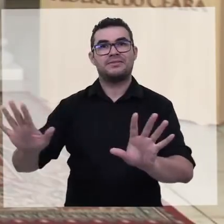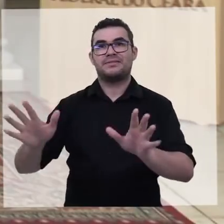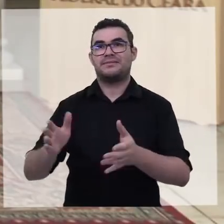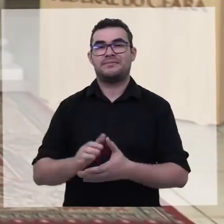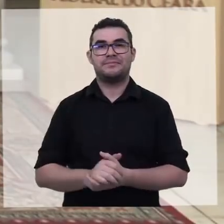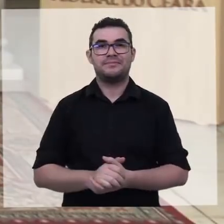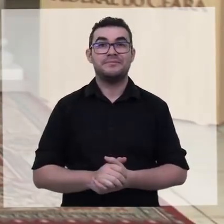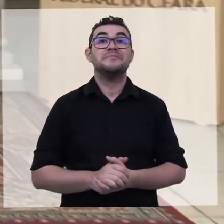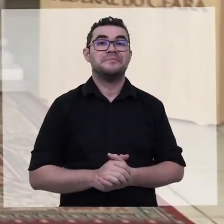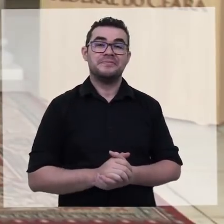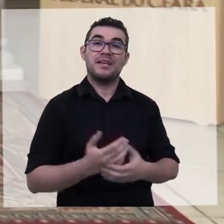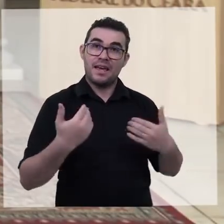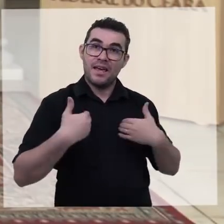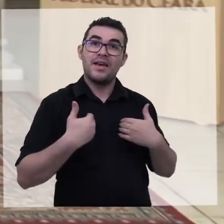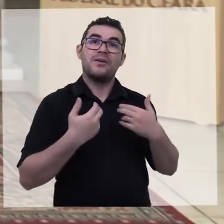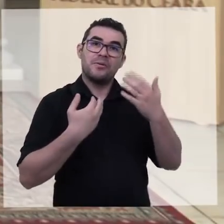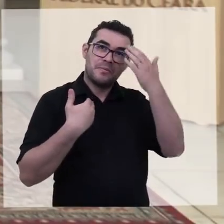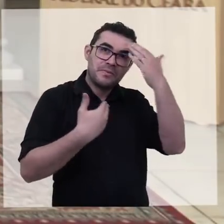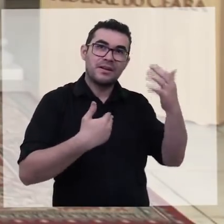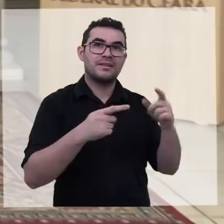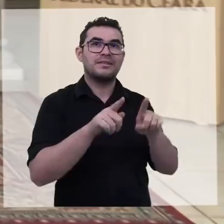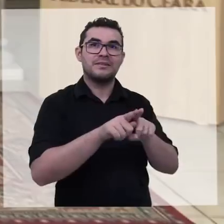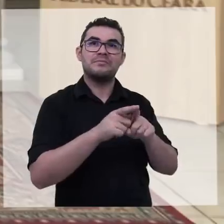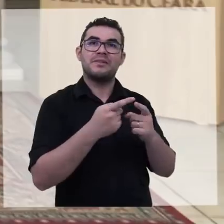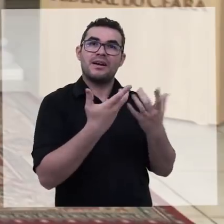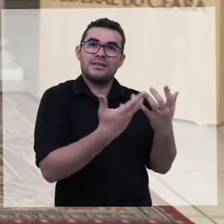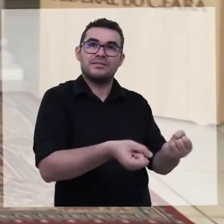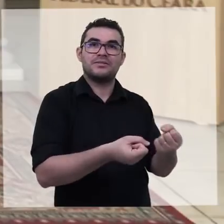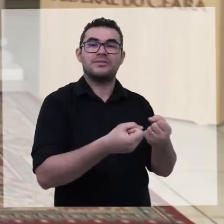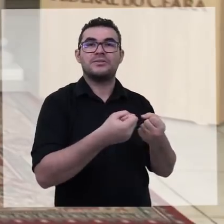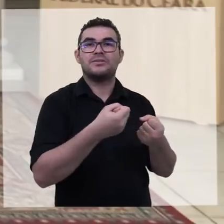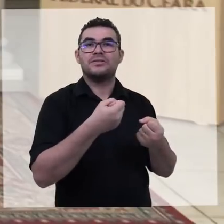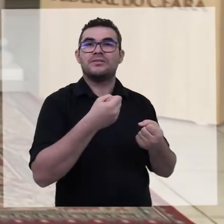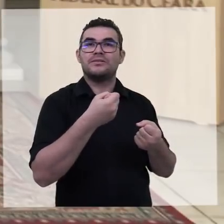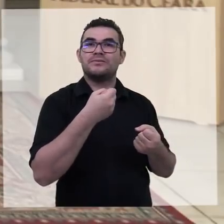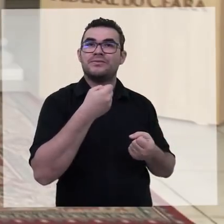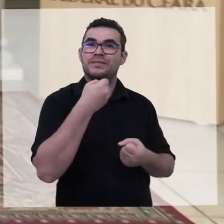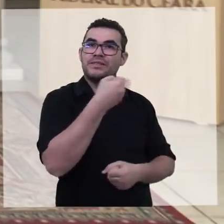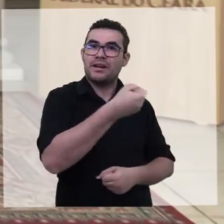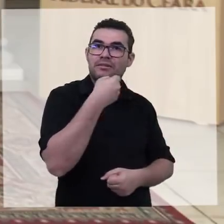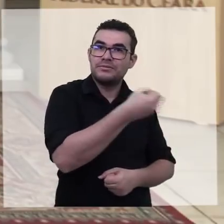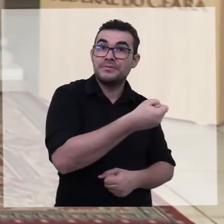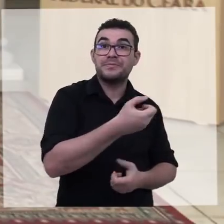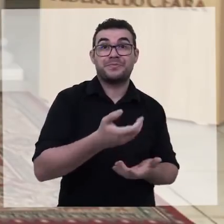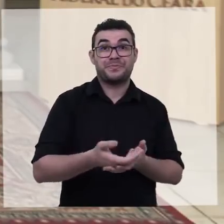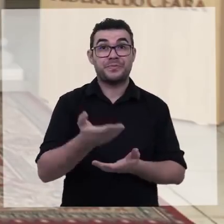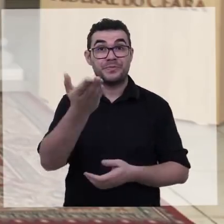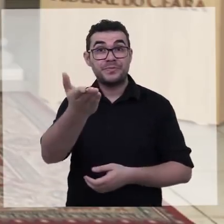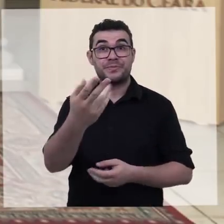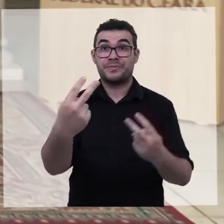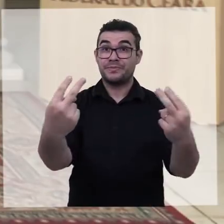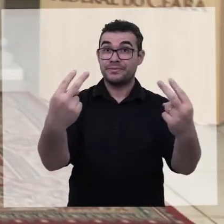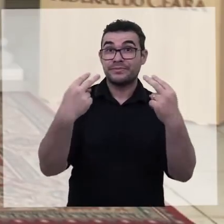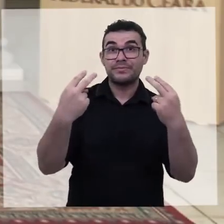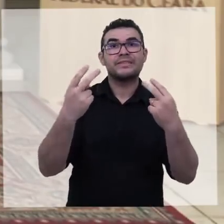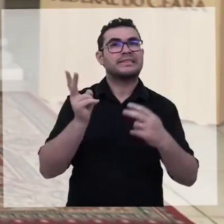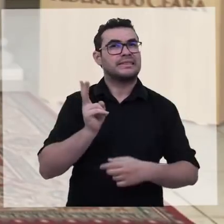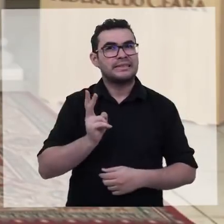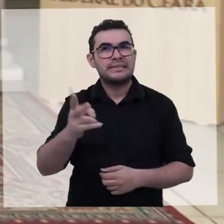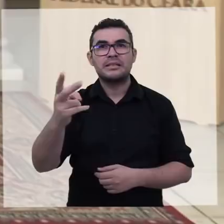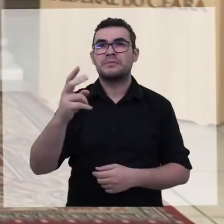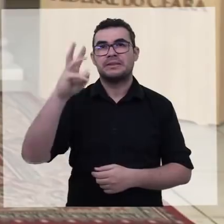obrigada. Muito obrigada também, professora. Foi muito boa a nossa entrevista. E você que nos acompanha, fique ligado aqui no canal no